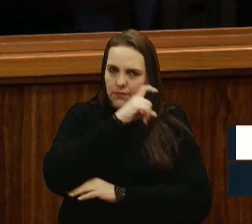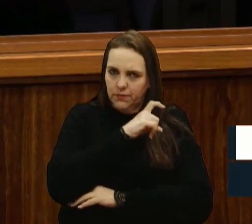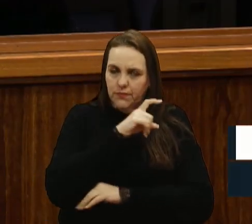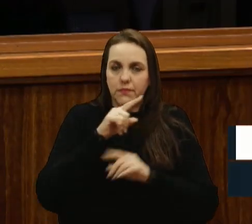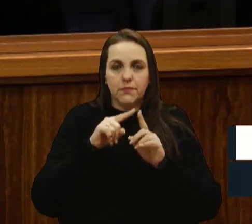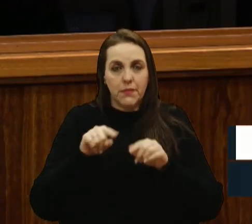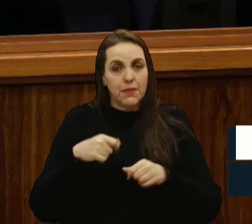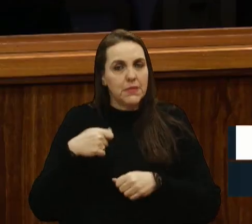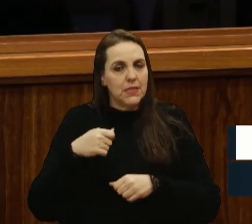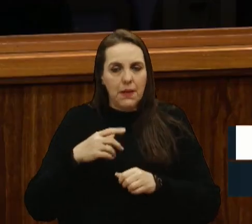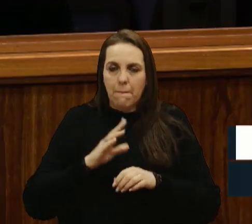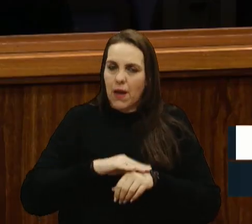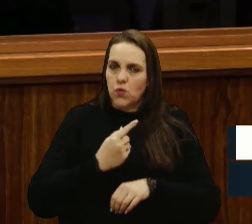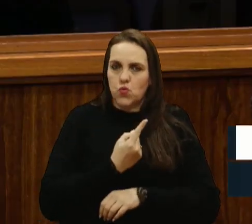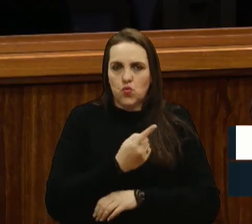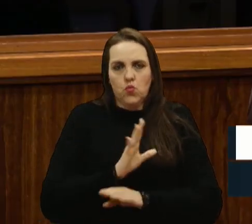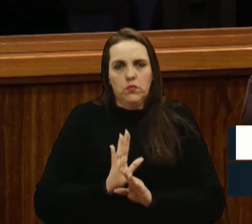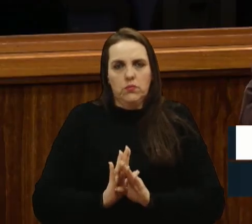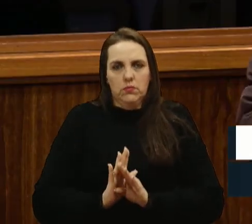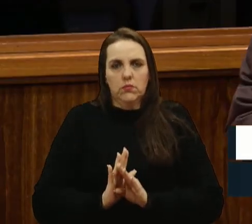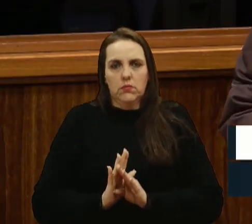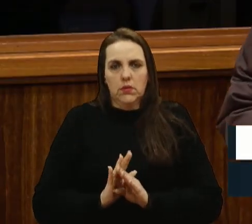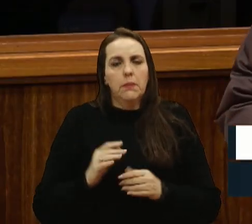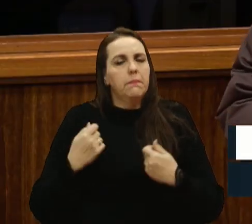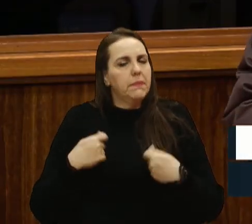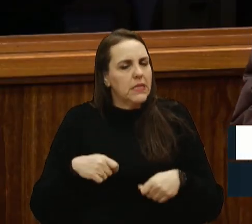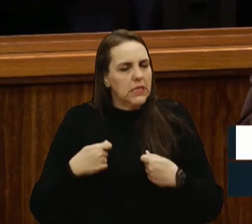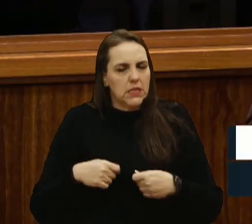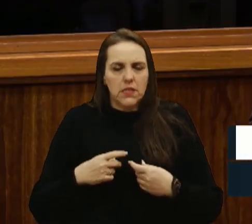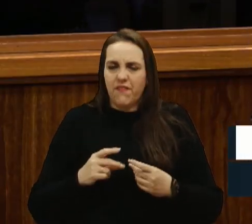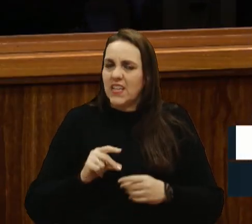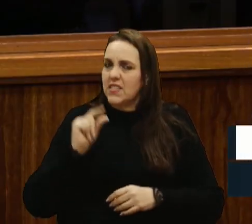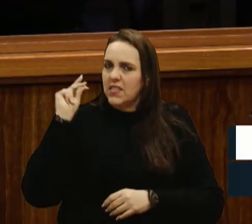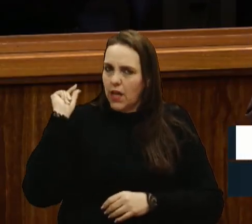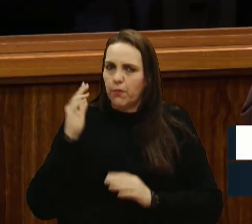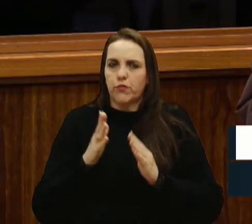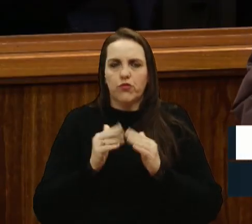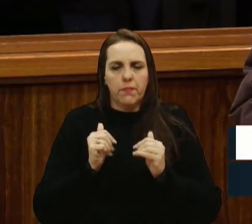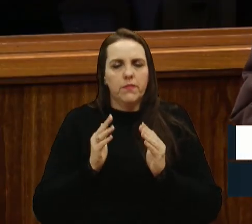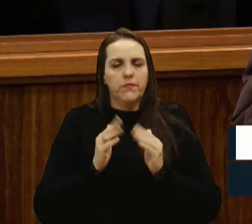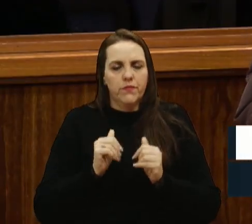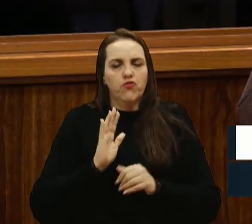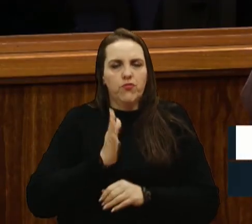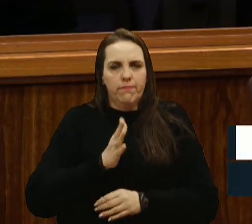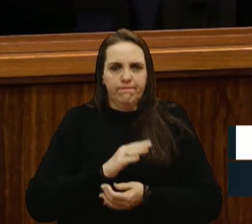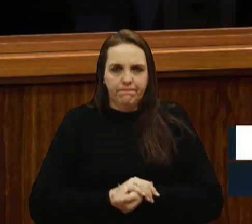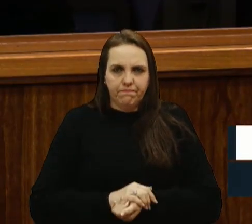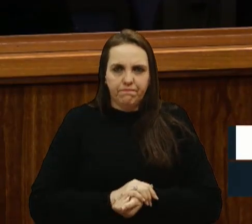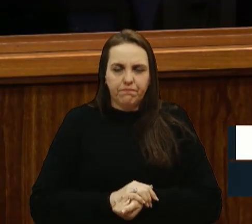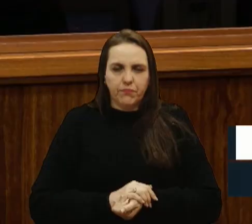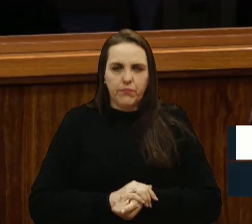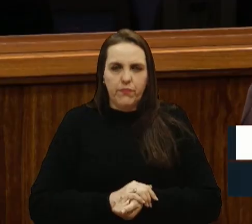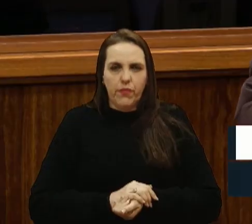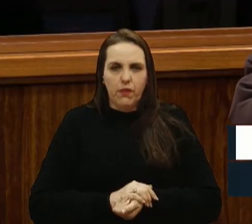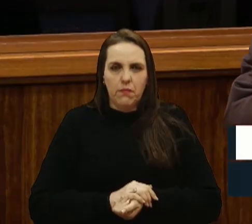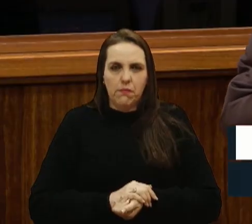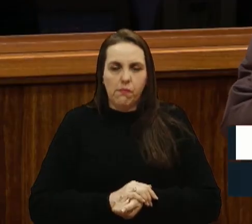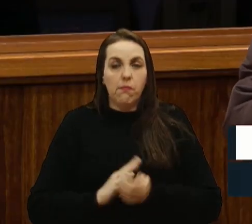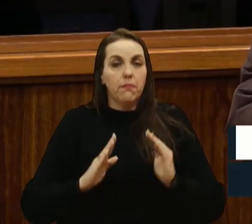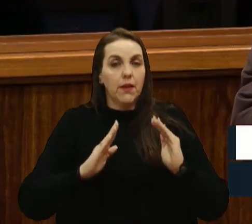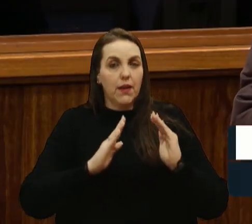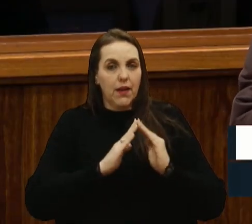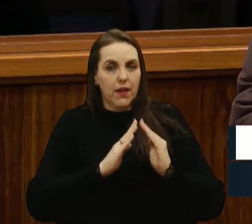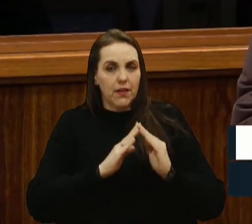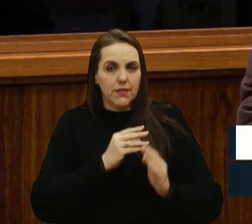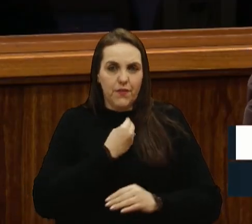pelo menos mais um já está caindo de maduro isso. A outra questão é da Casa Viva